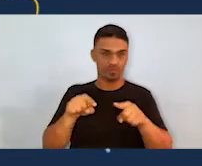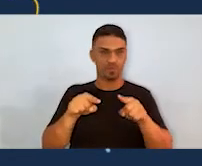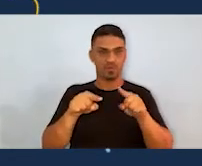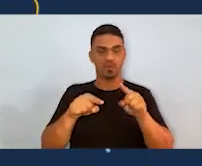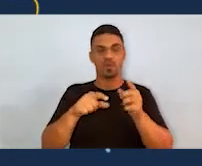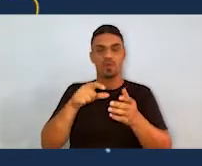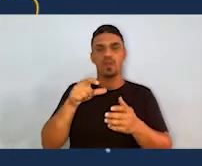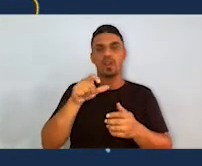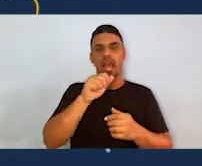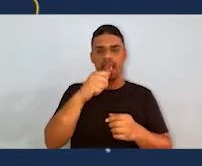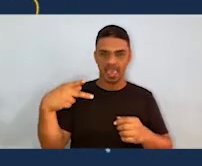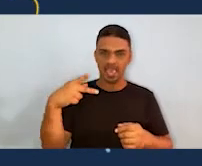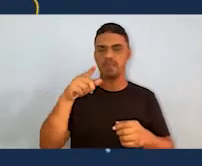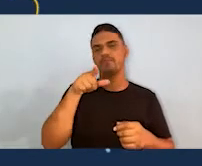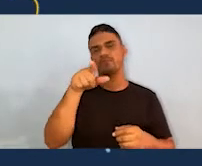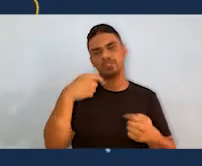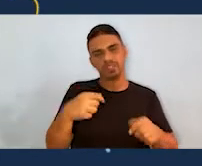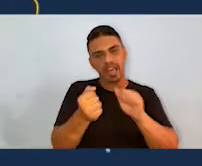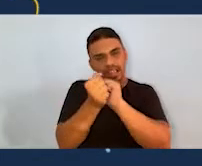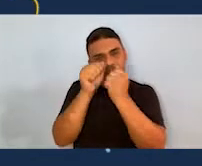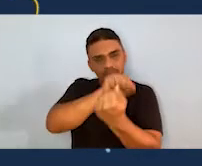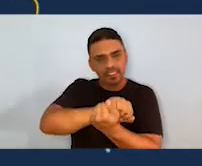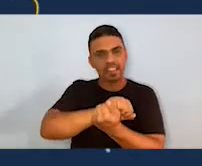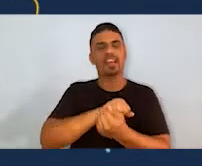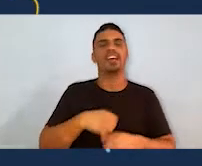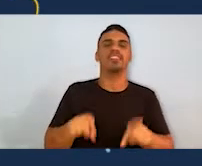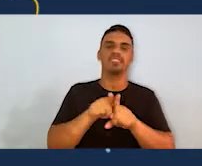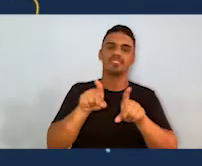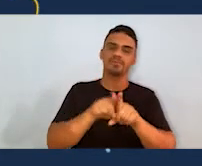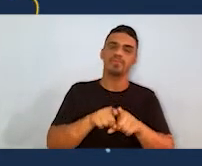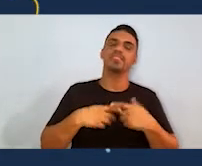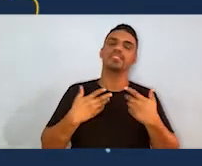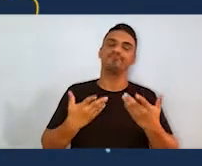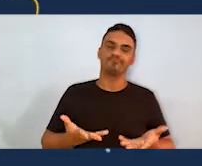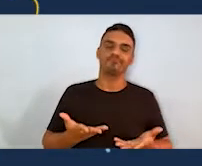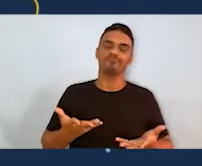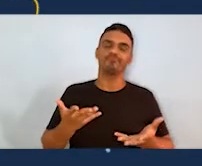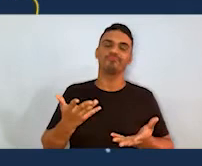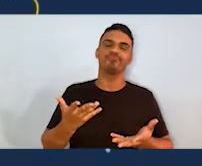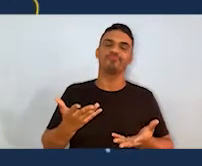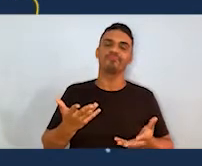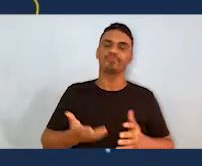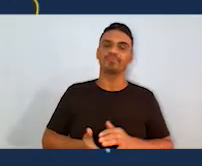você conseguir adaptar um pouco,